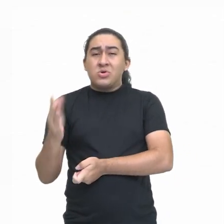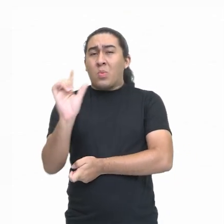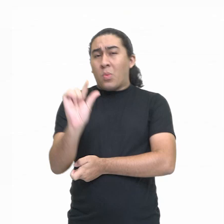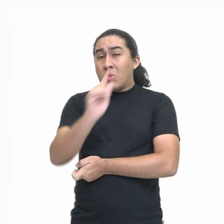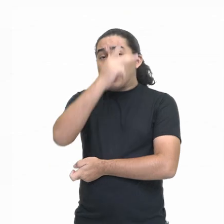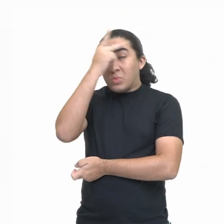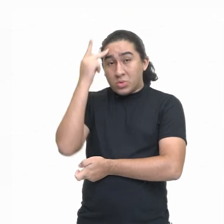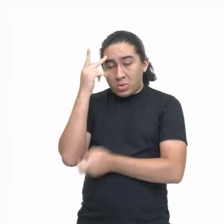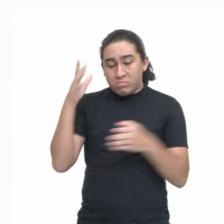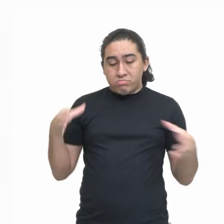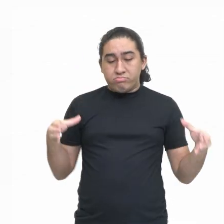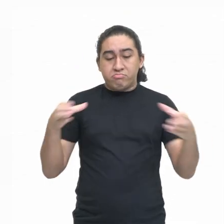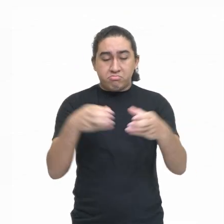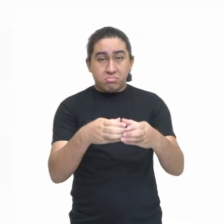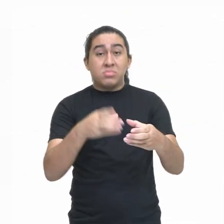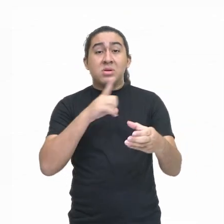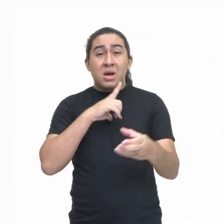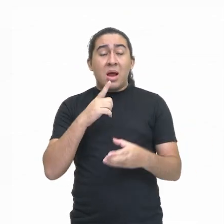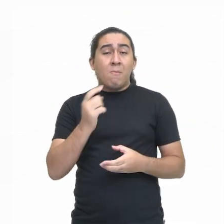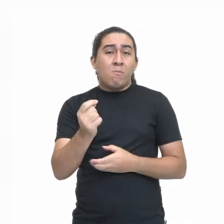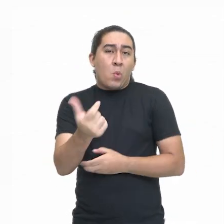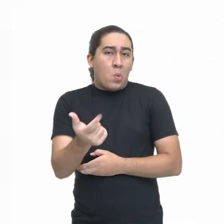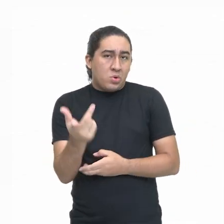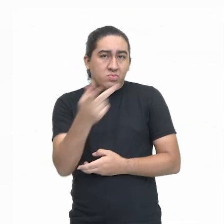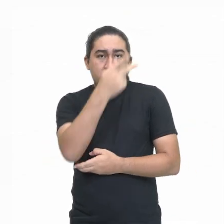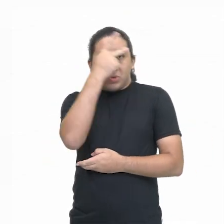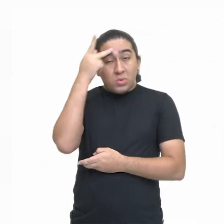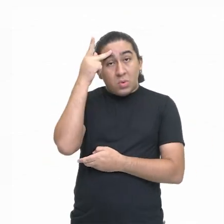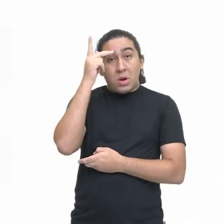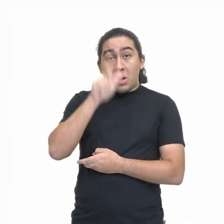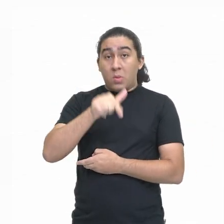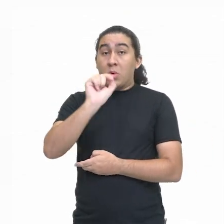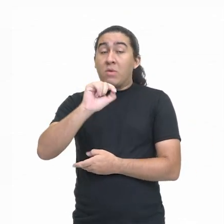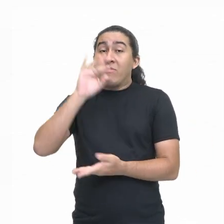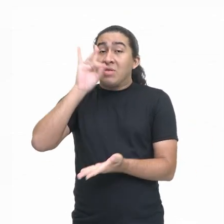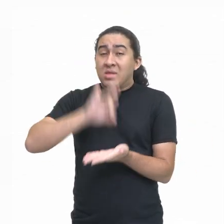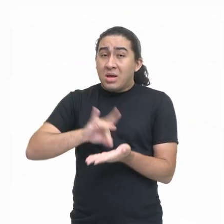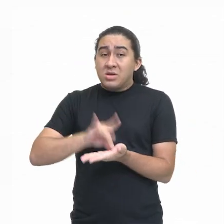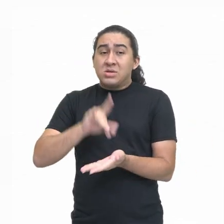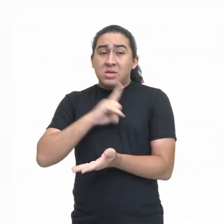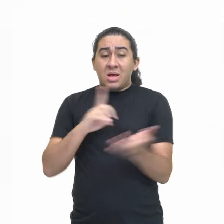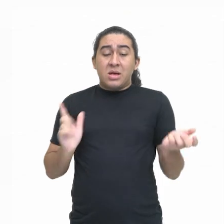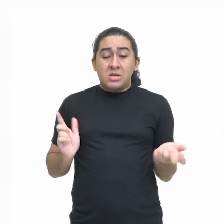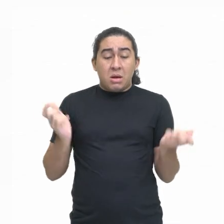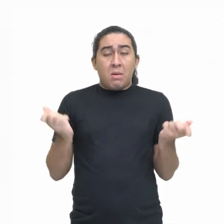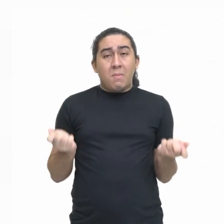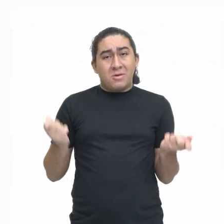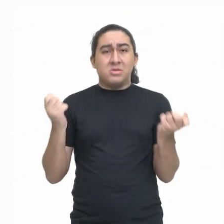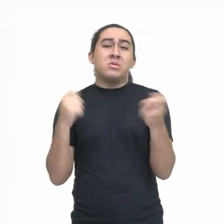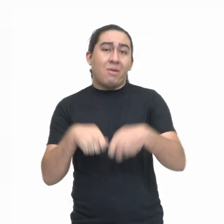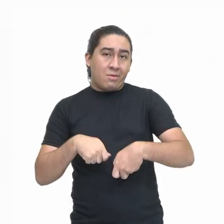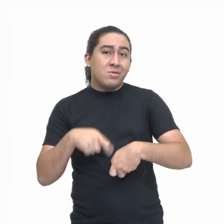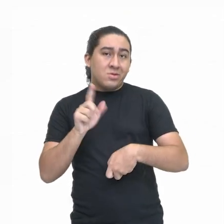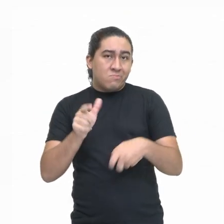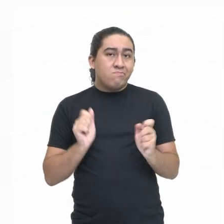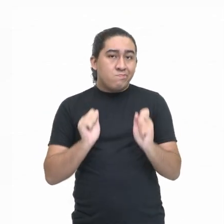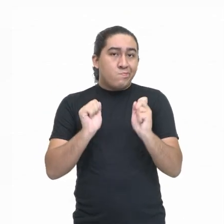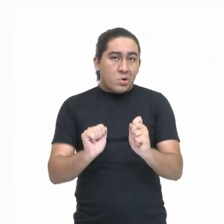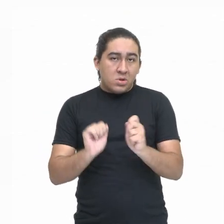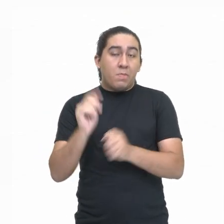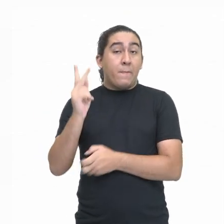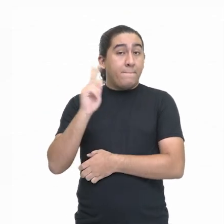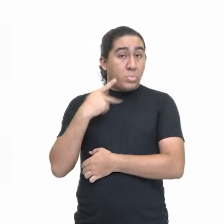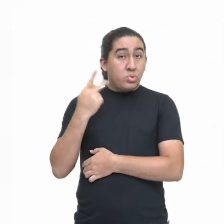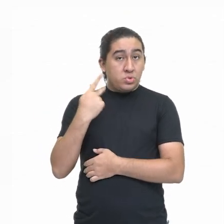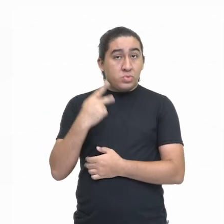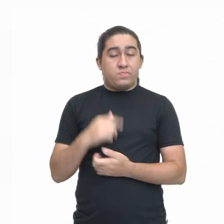centralização. Então, você vai ter poucas pessoas que irão ter essa, vamos dizer assim, esse poder político,